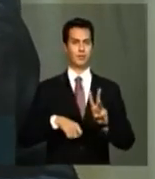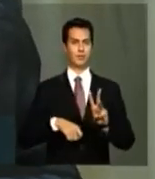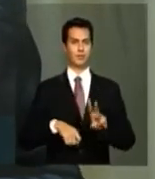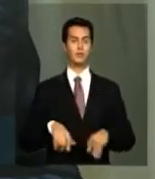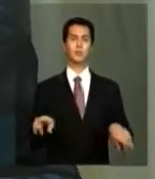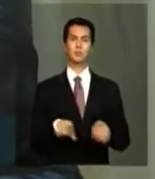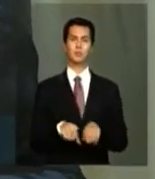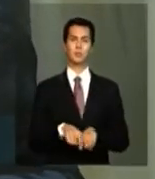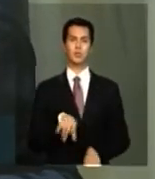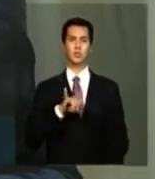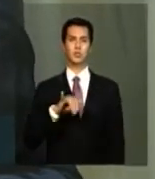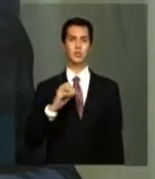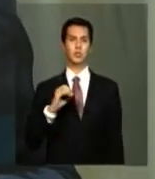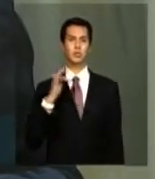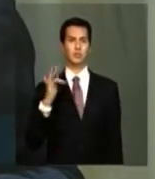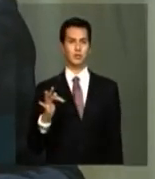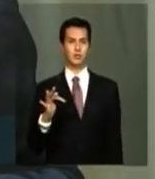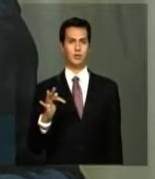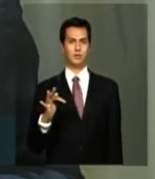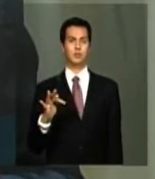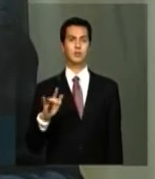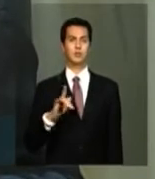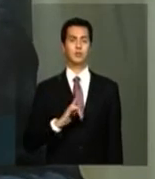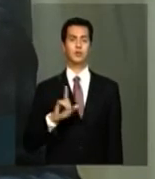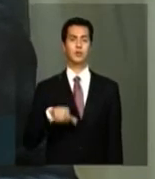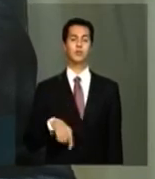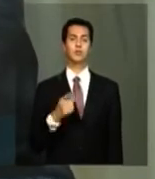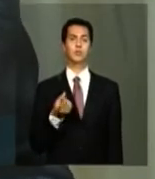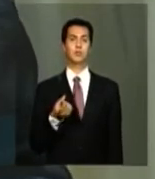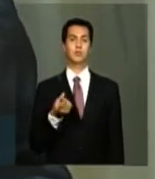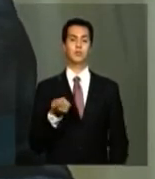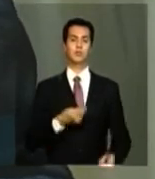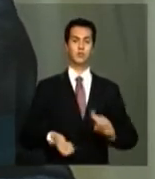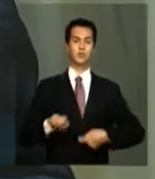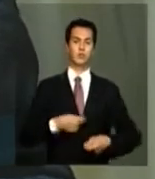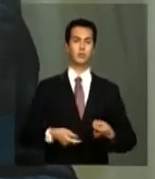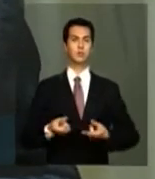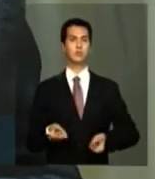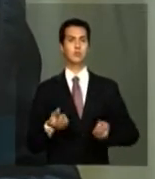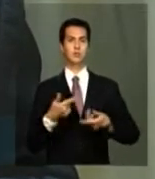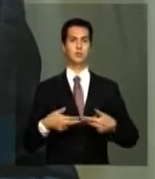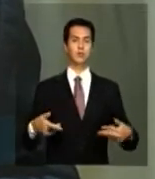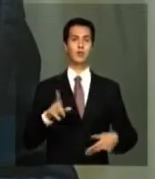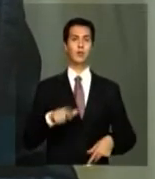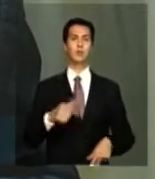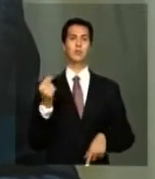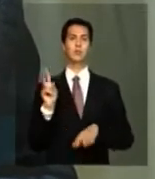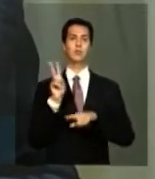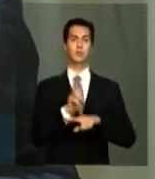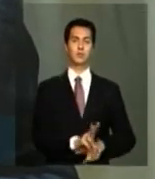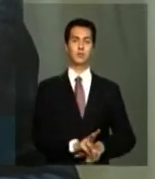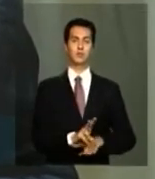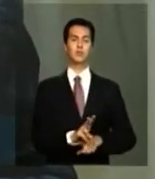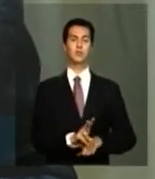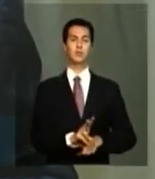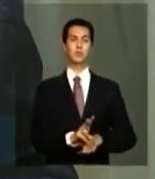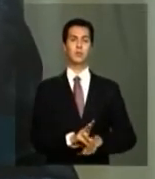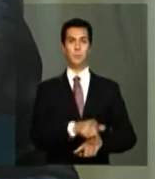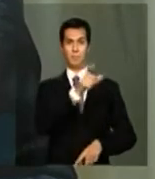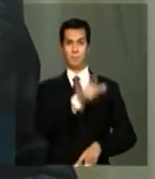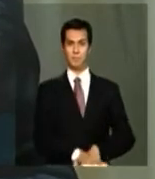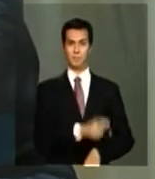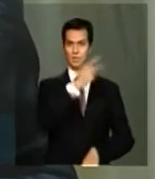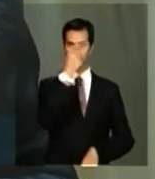IOF imposto sobre operações financeiras que incide sobre o crédito para pessoa física